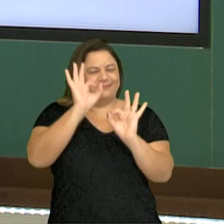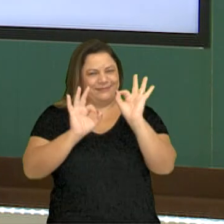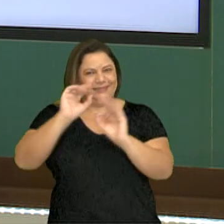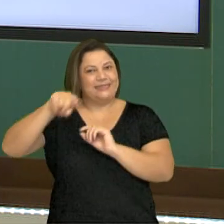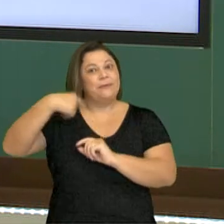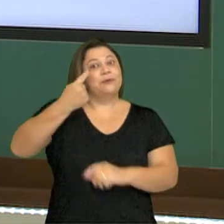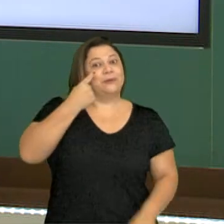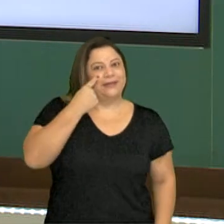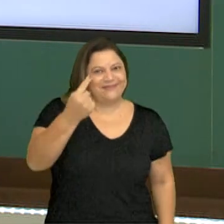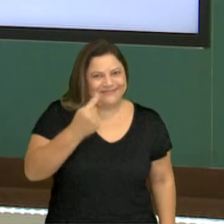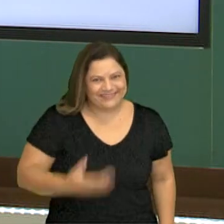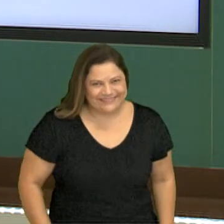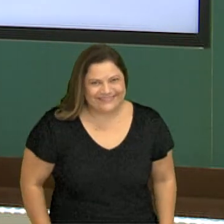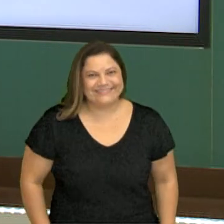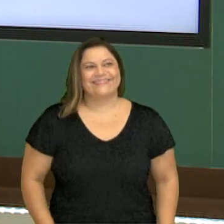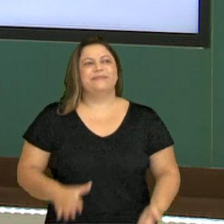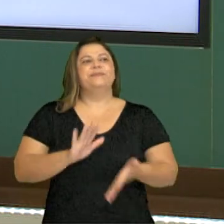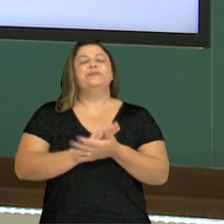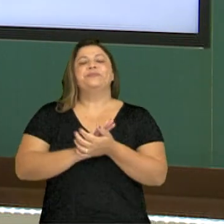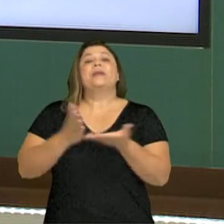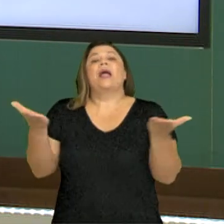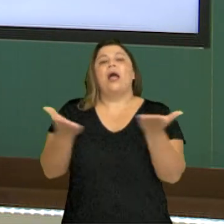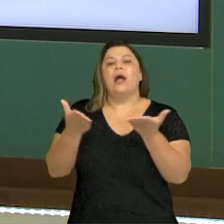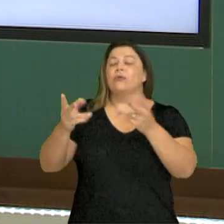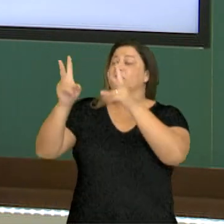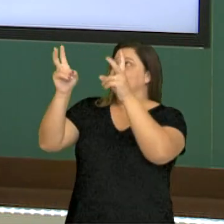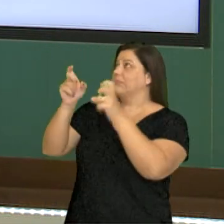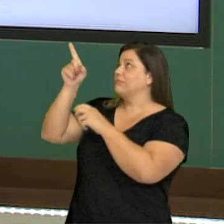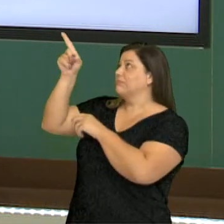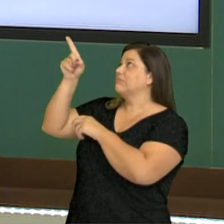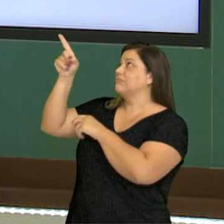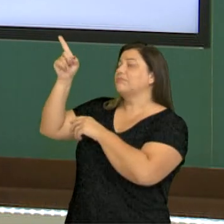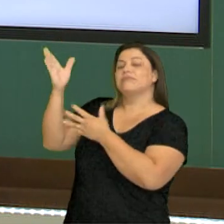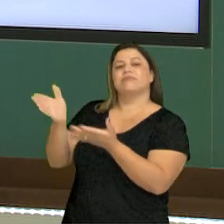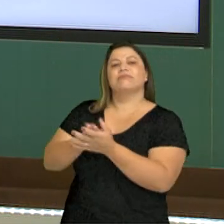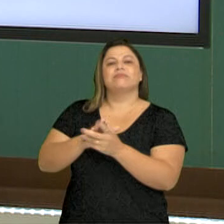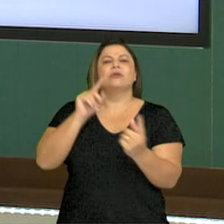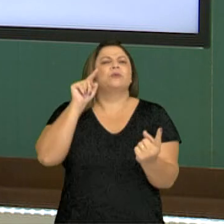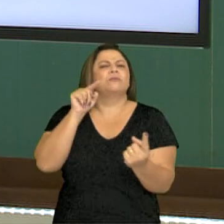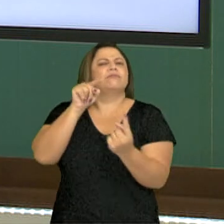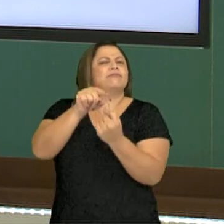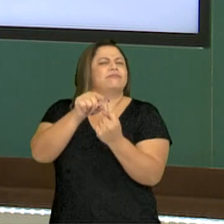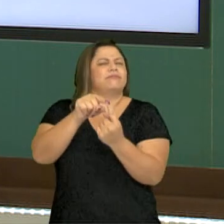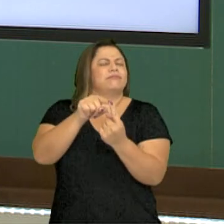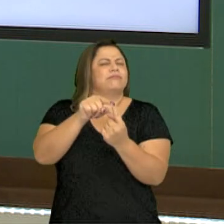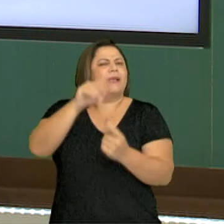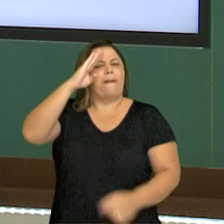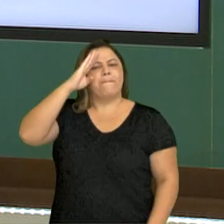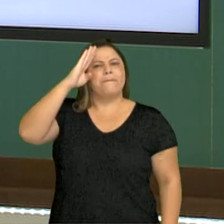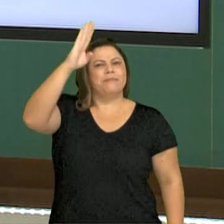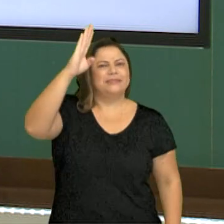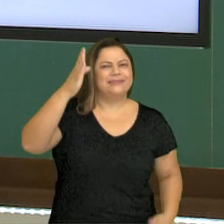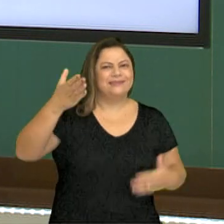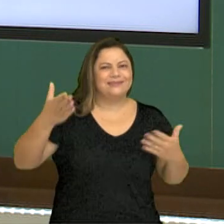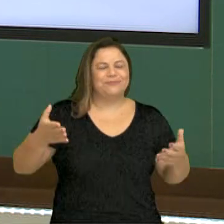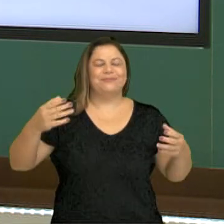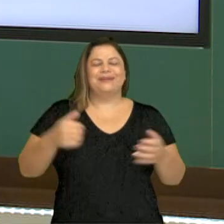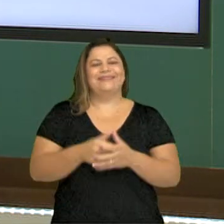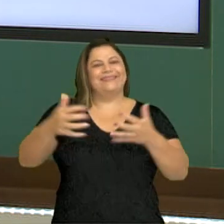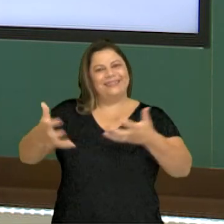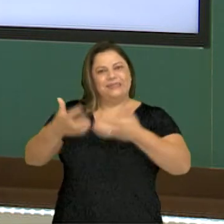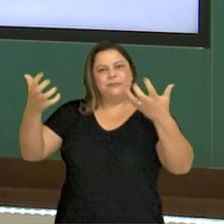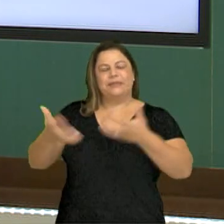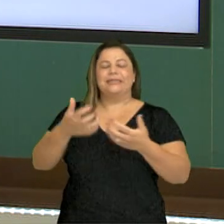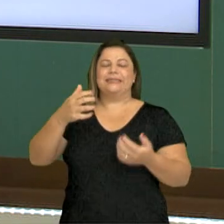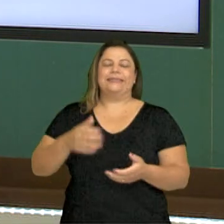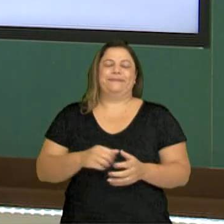ver. Então vamos falar dessas organelas específicas, exclusivas das plantas que os animais